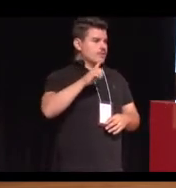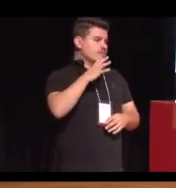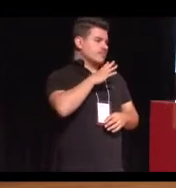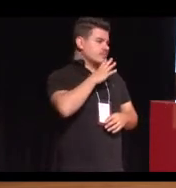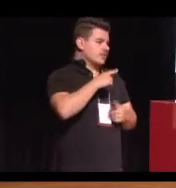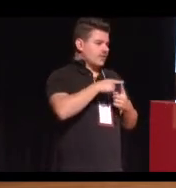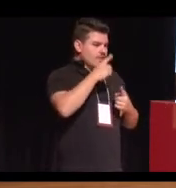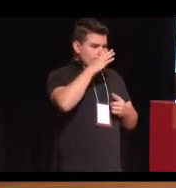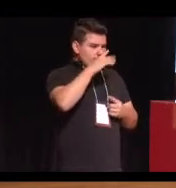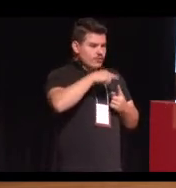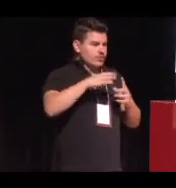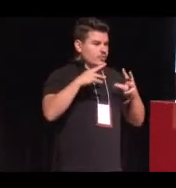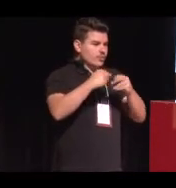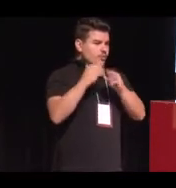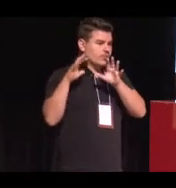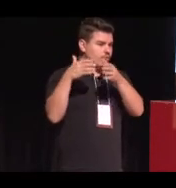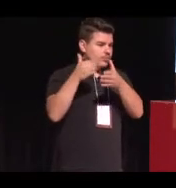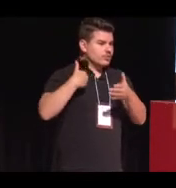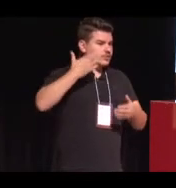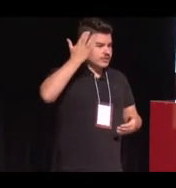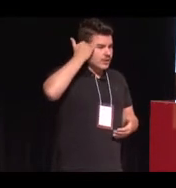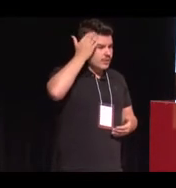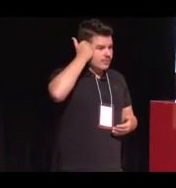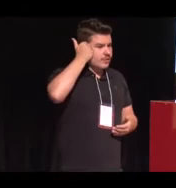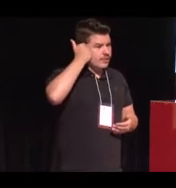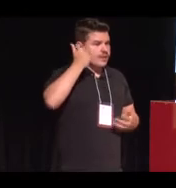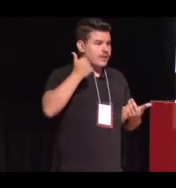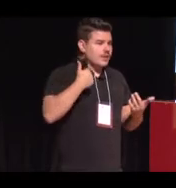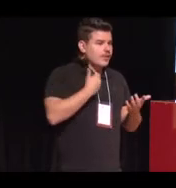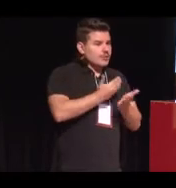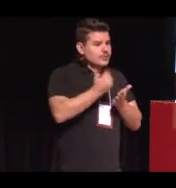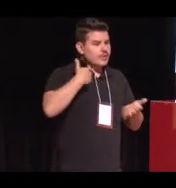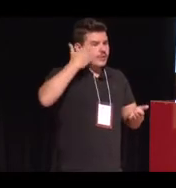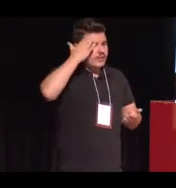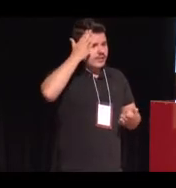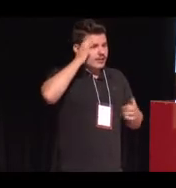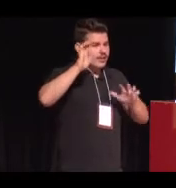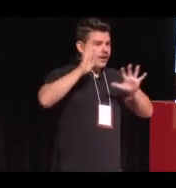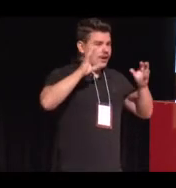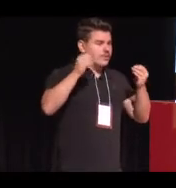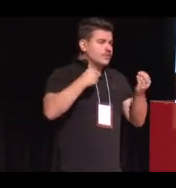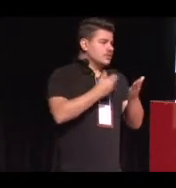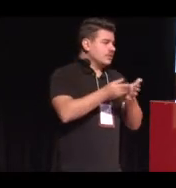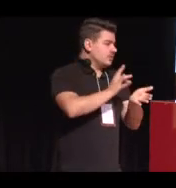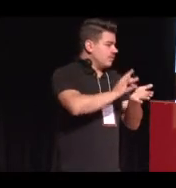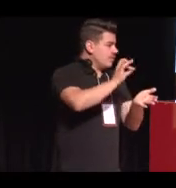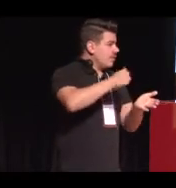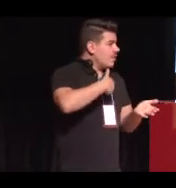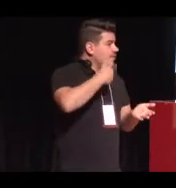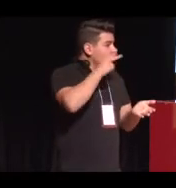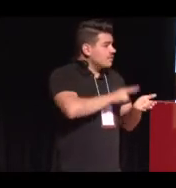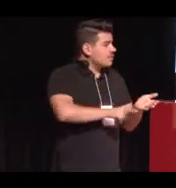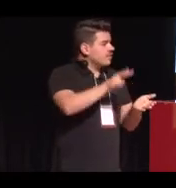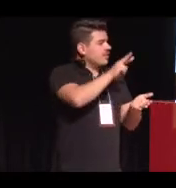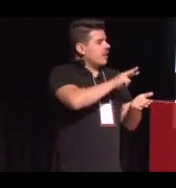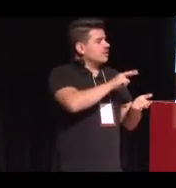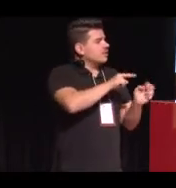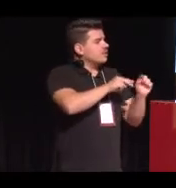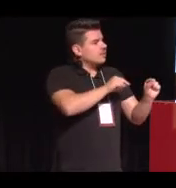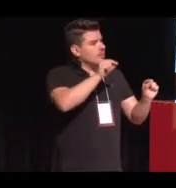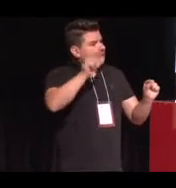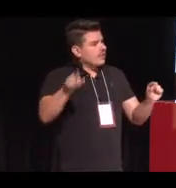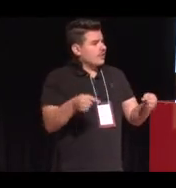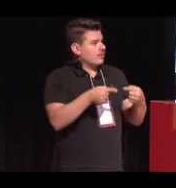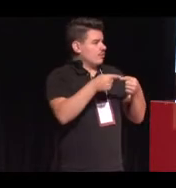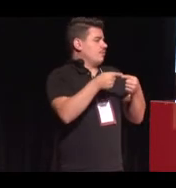Todo mundo já sabia desses bugs, a gente começou a entender, vamos conseguir ter uma visibilidade melhor deles, do impacto